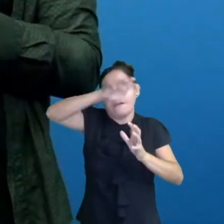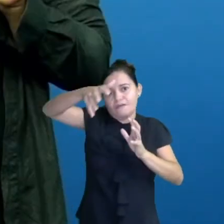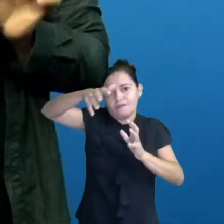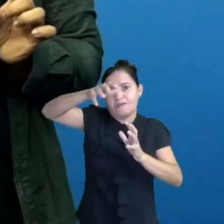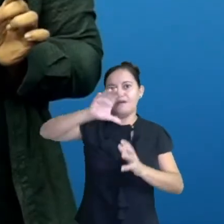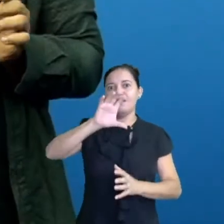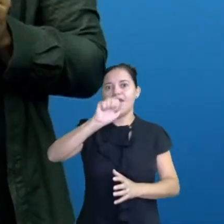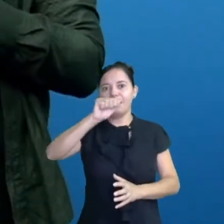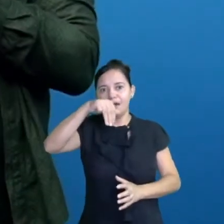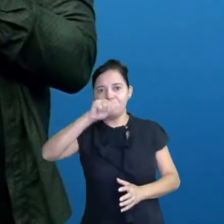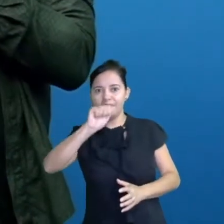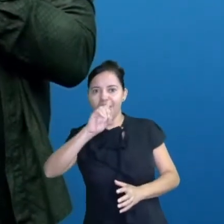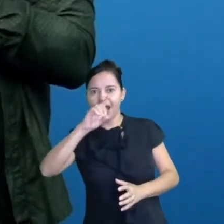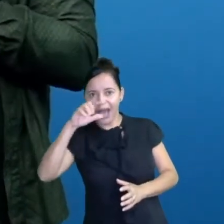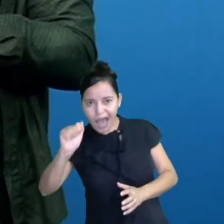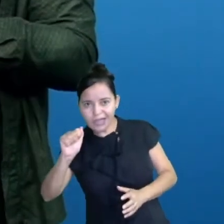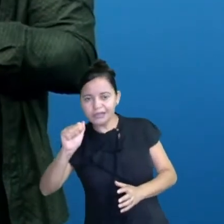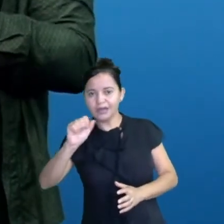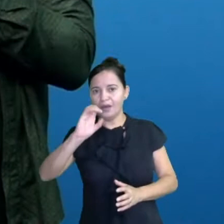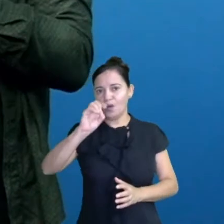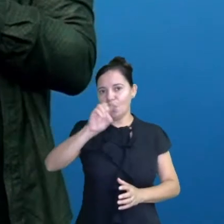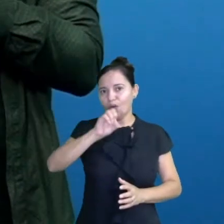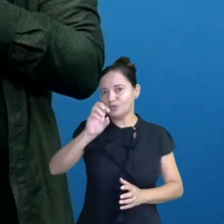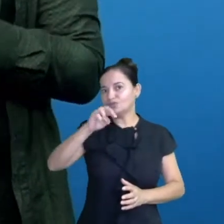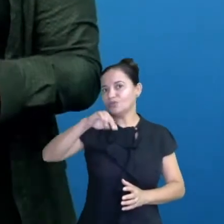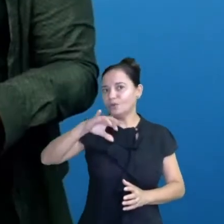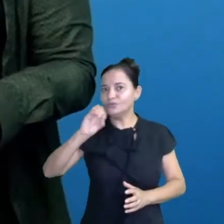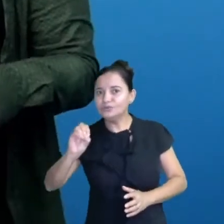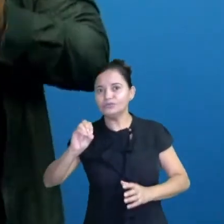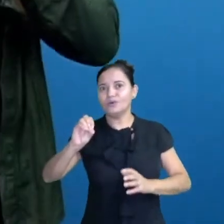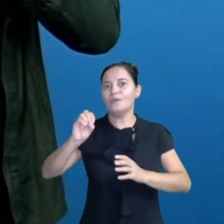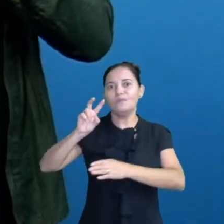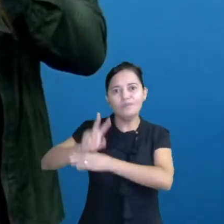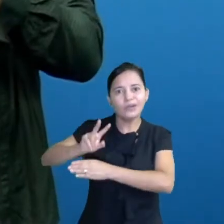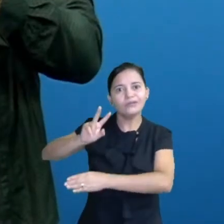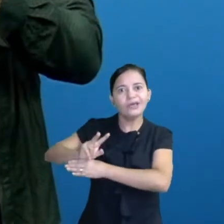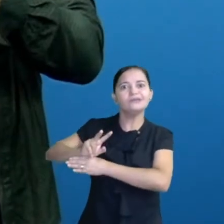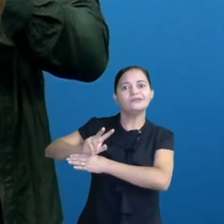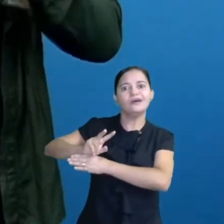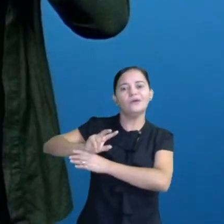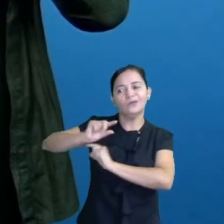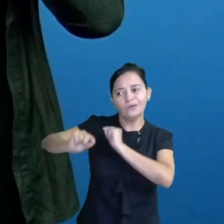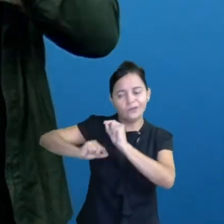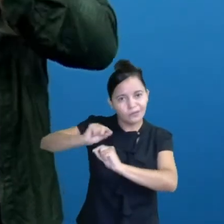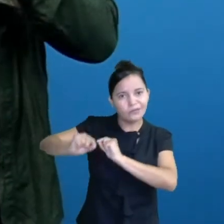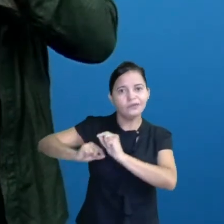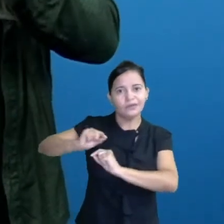destruída. A gente vai falar já sobre os CFCs, os clorofluorcarbono. Guarda esse nome.